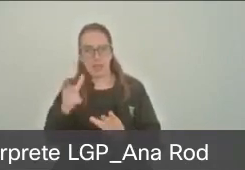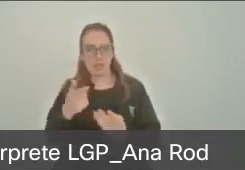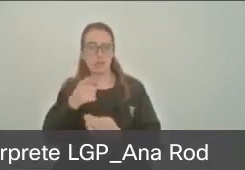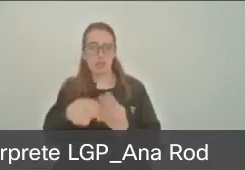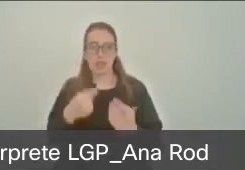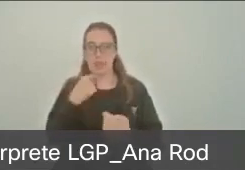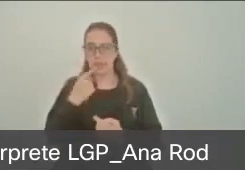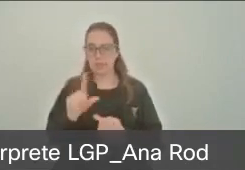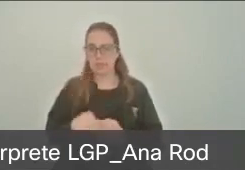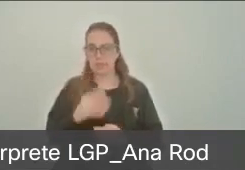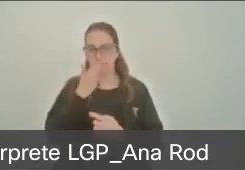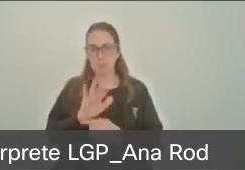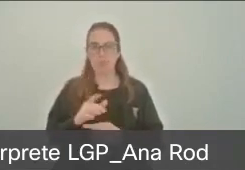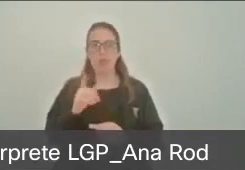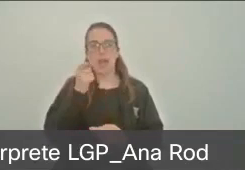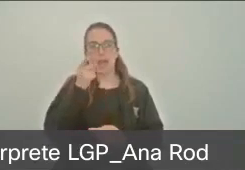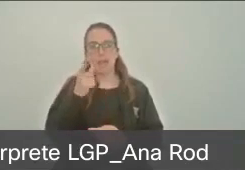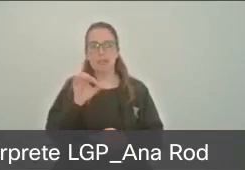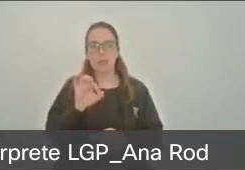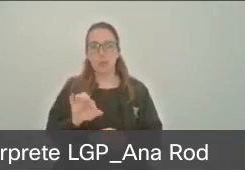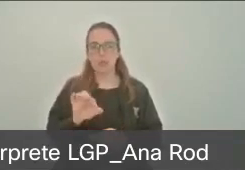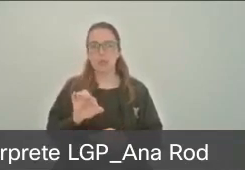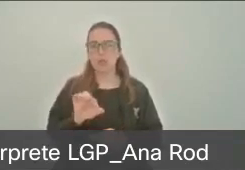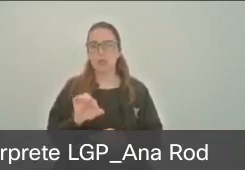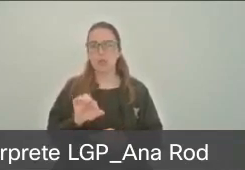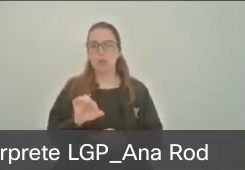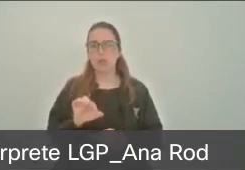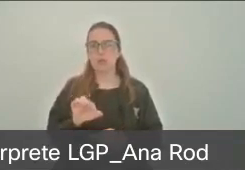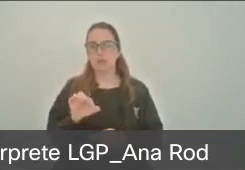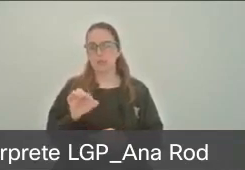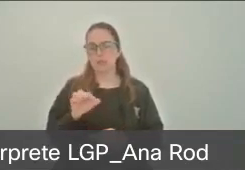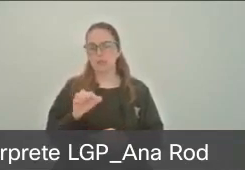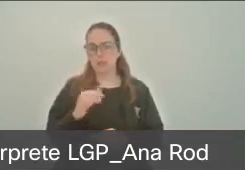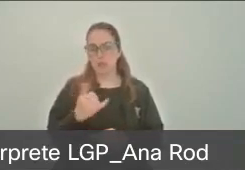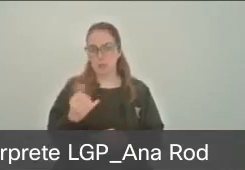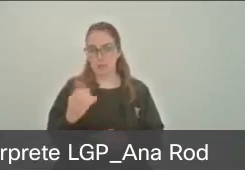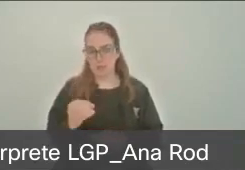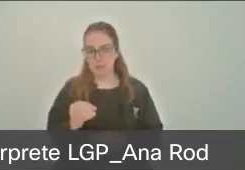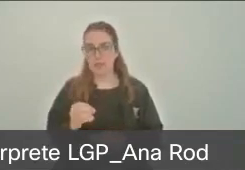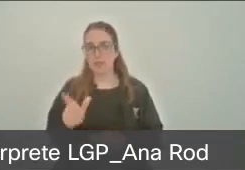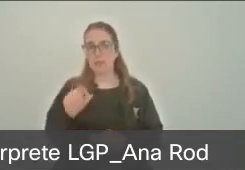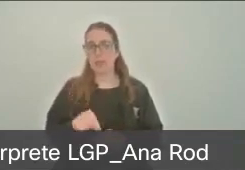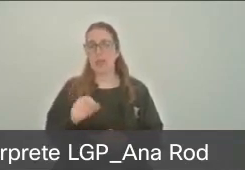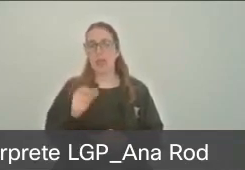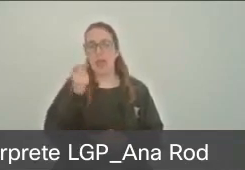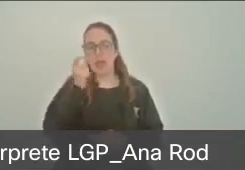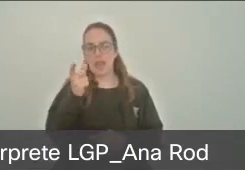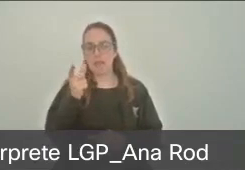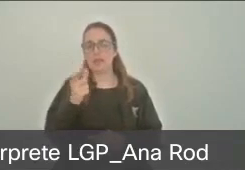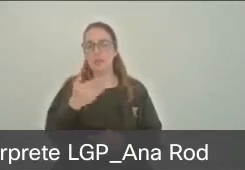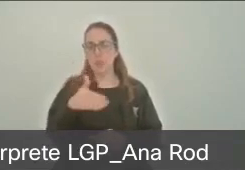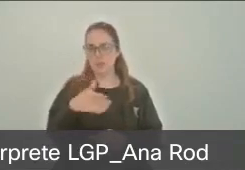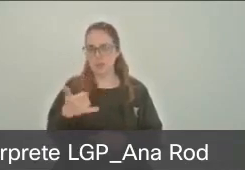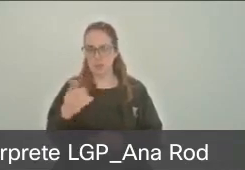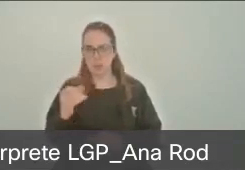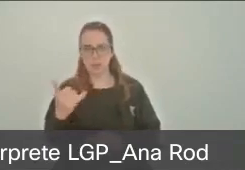aqui identificados, o alerta 8 de 2020 e 11 de 2020, no sentido de instar os estabelecimentos prestadores de